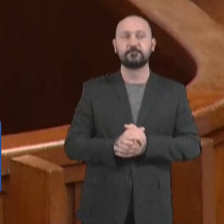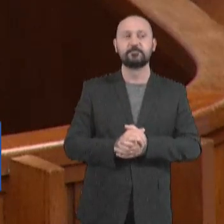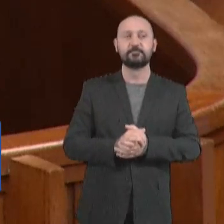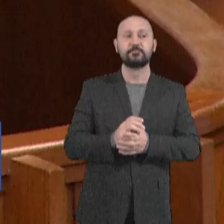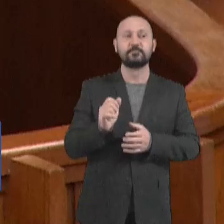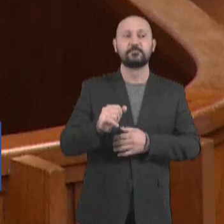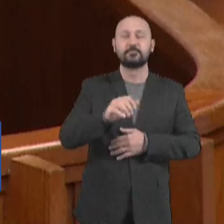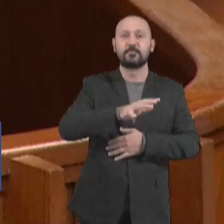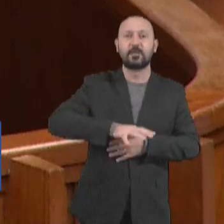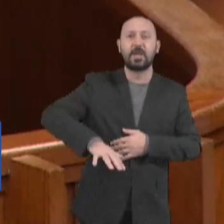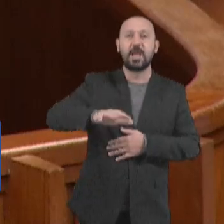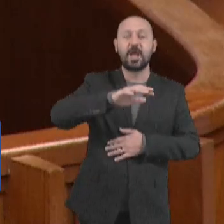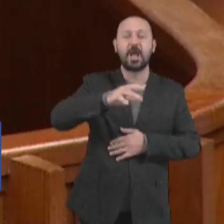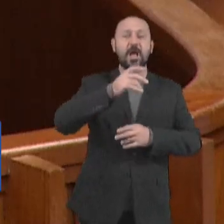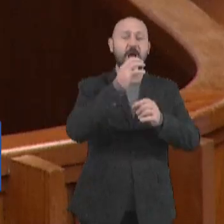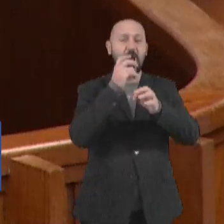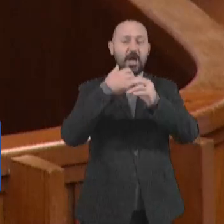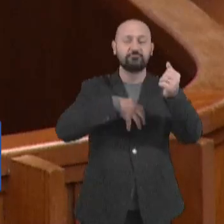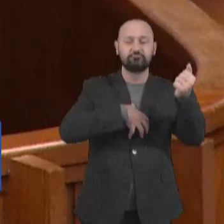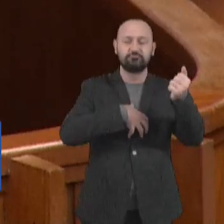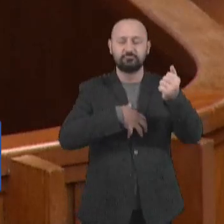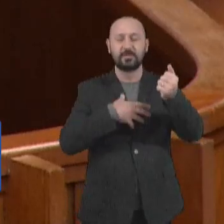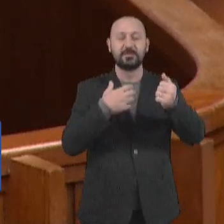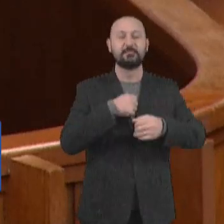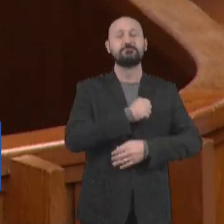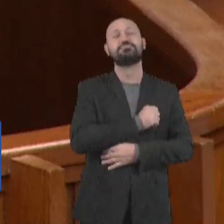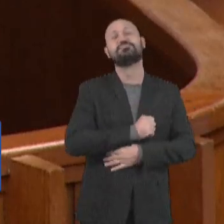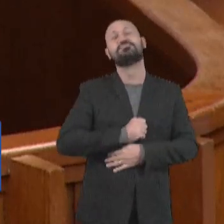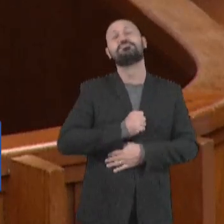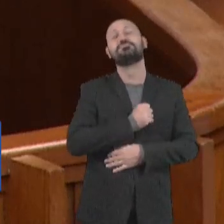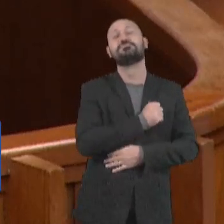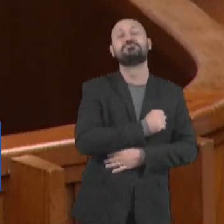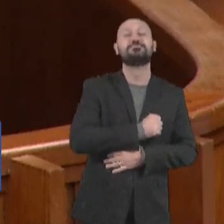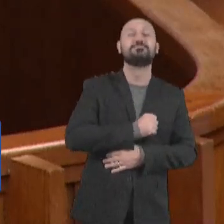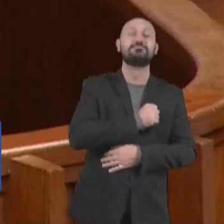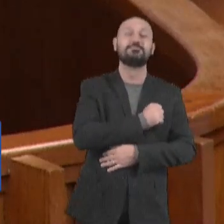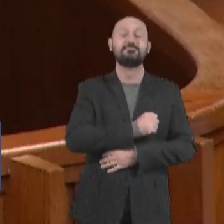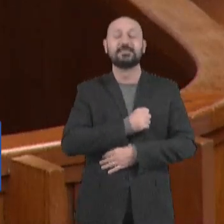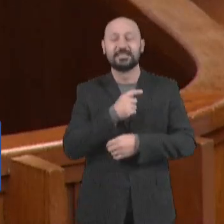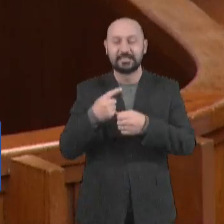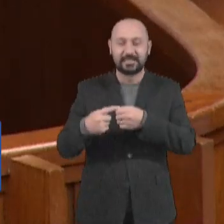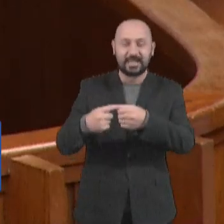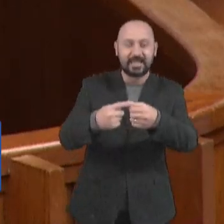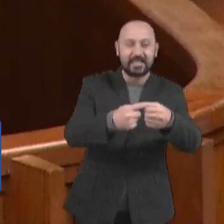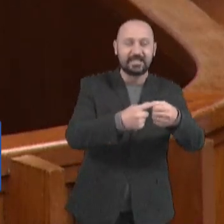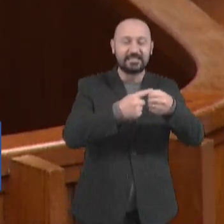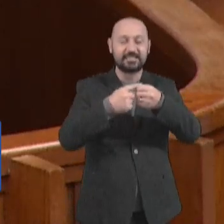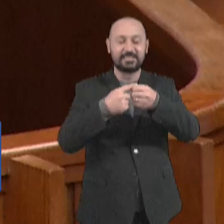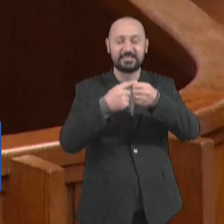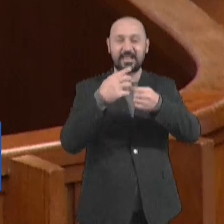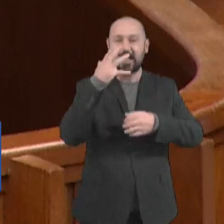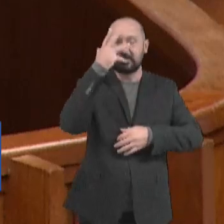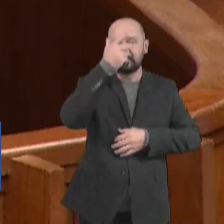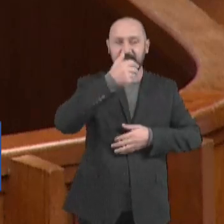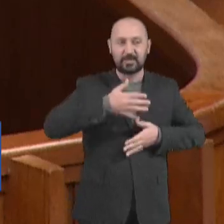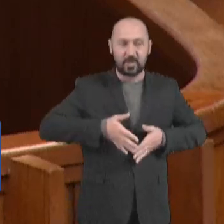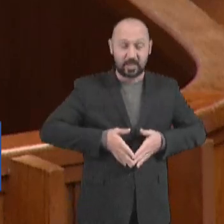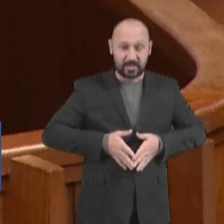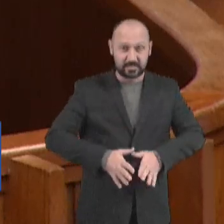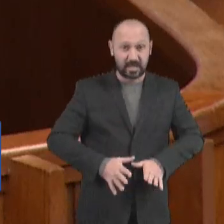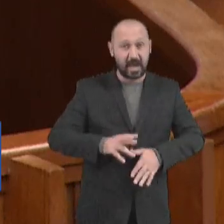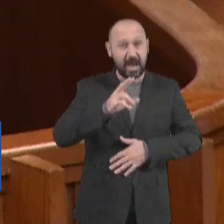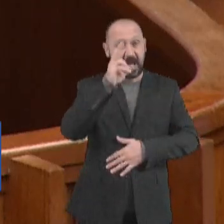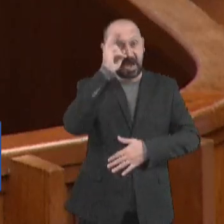Eu canto guaranha para matar saudade da bela cidade onde eu nasci.